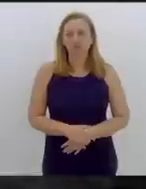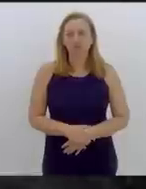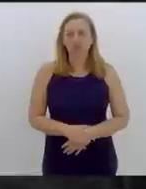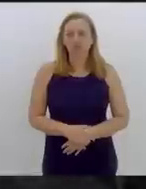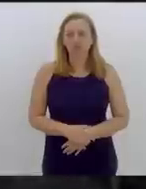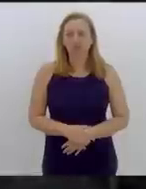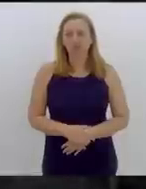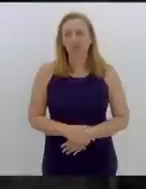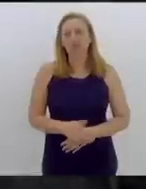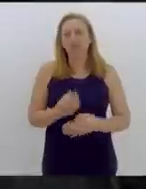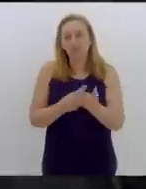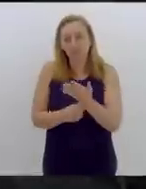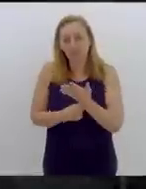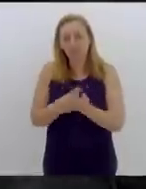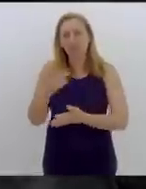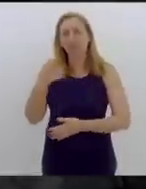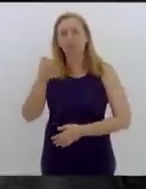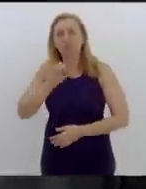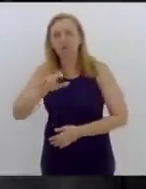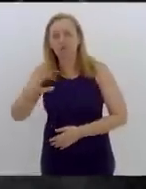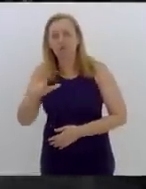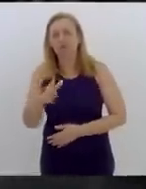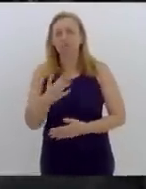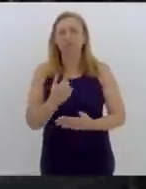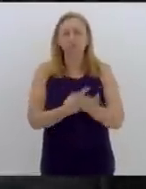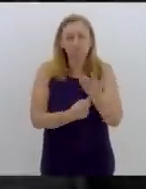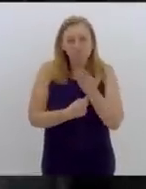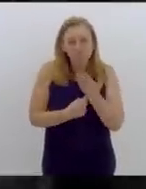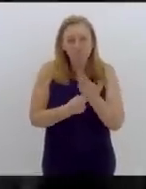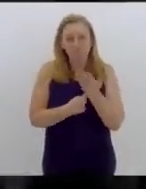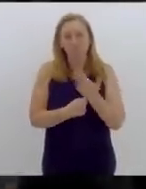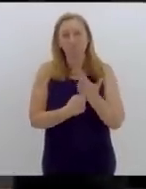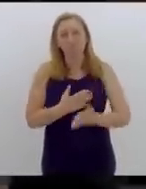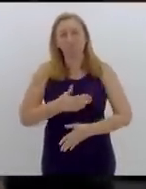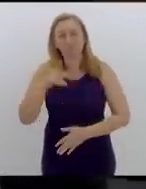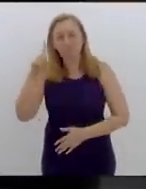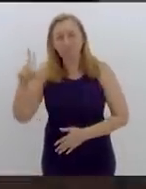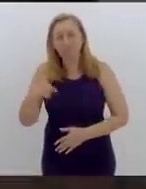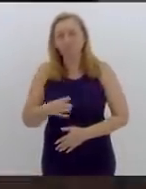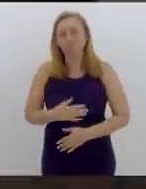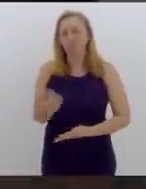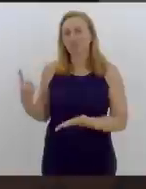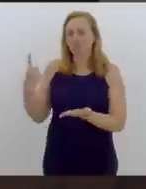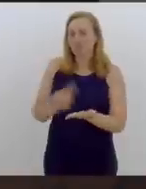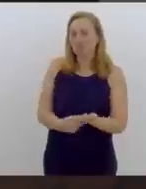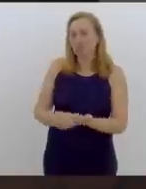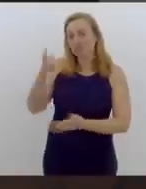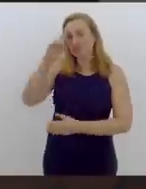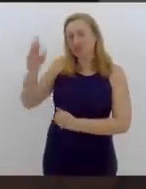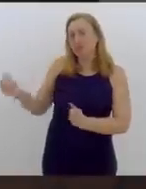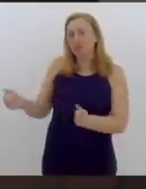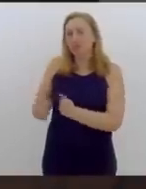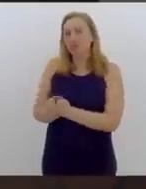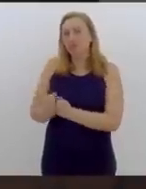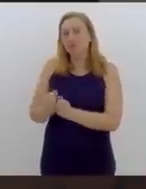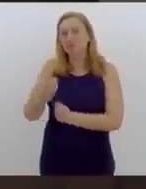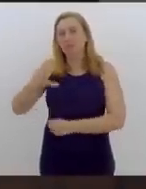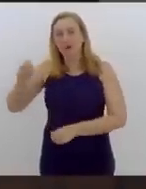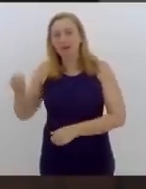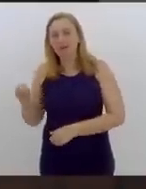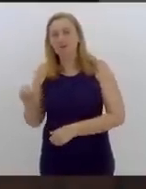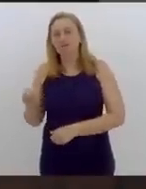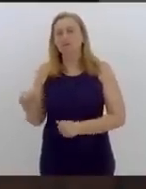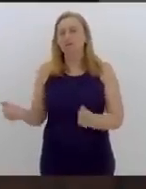me atende Coronel seu Rubens pelo amor de Deus deixa eu sumisse compromisso com o senhor junto aqui com o Márcio junto